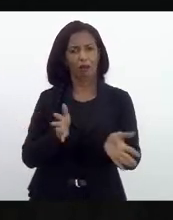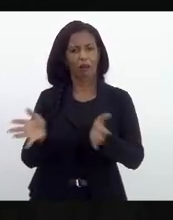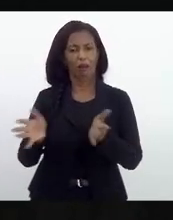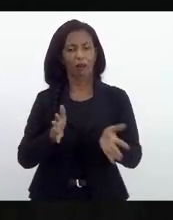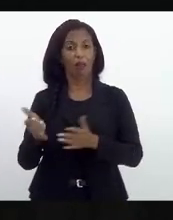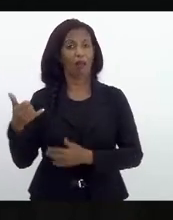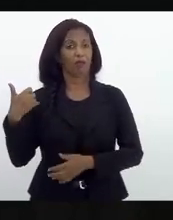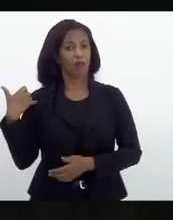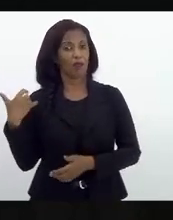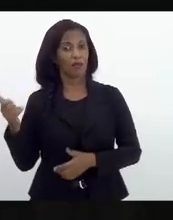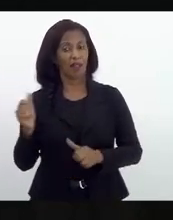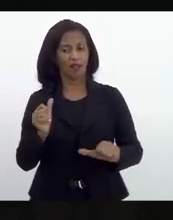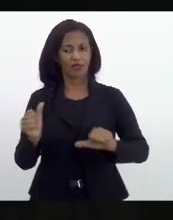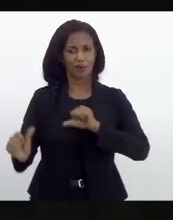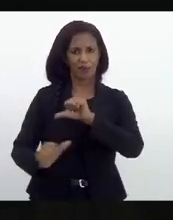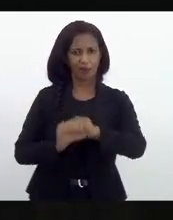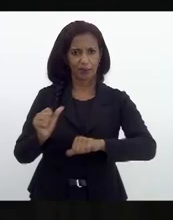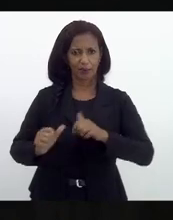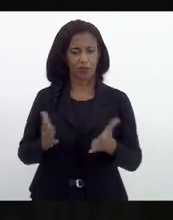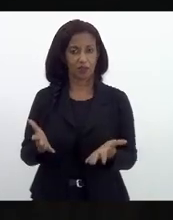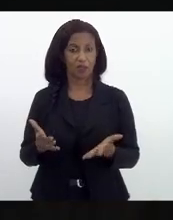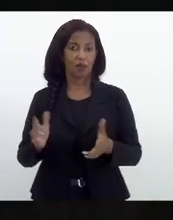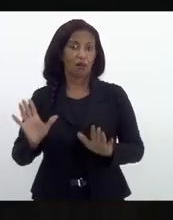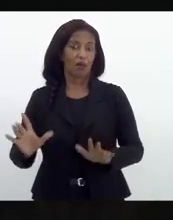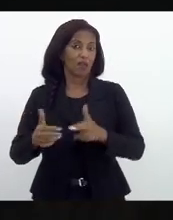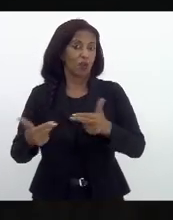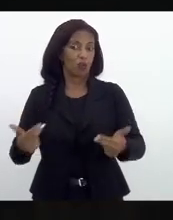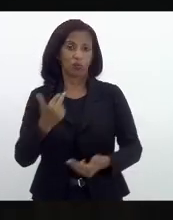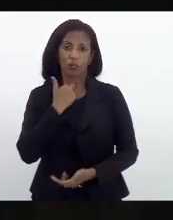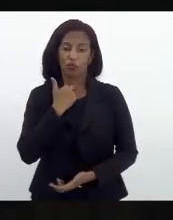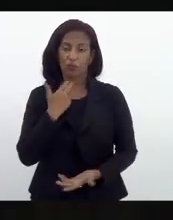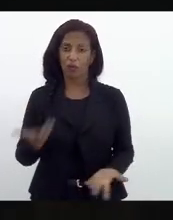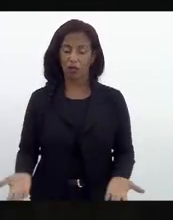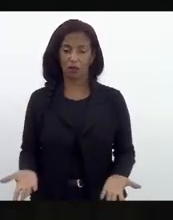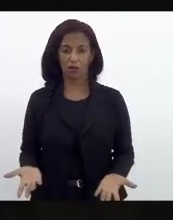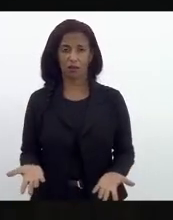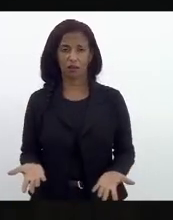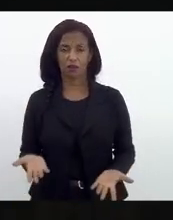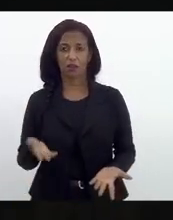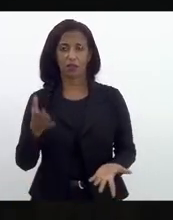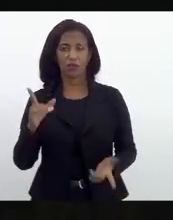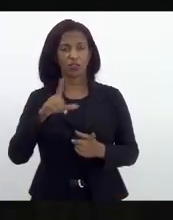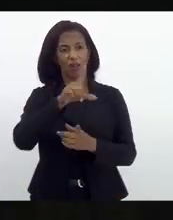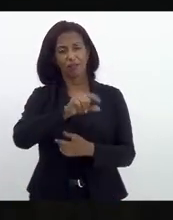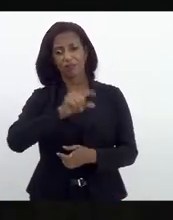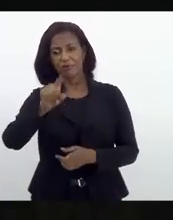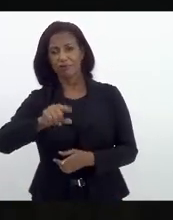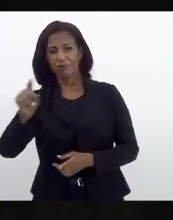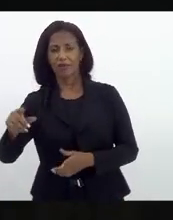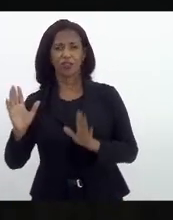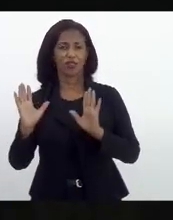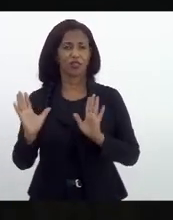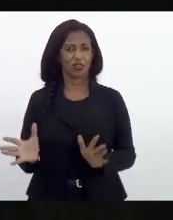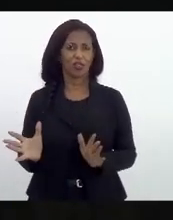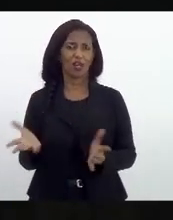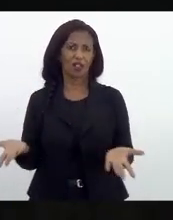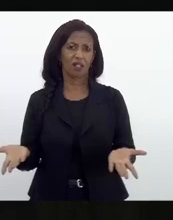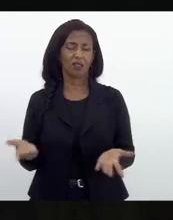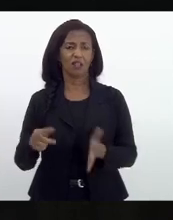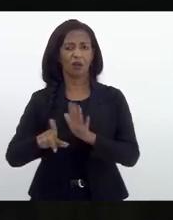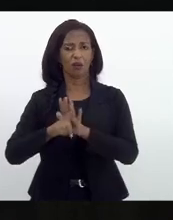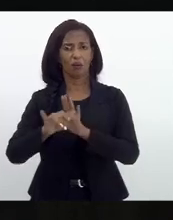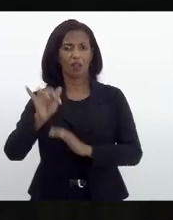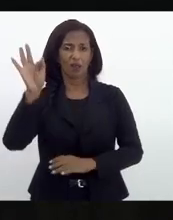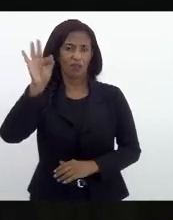reduzindo a idade da transição mas tem coisas que não dá não dá para a gente já excepcionalizamos tanto e vamos excepcionalizar uma lei